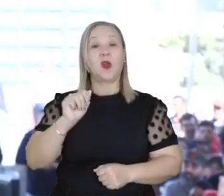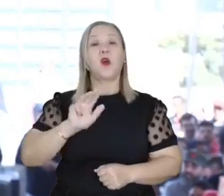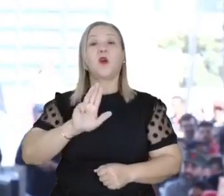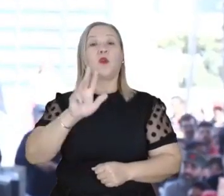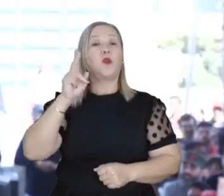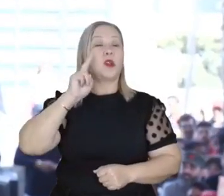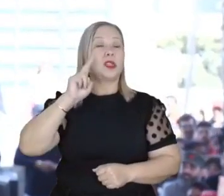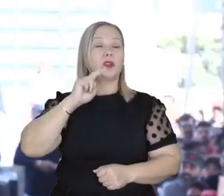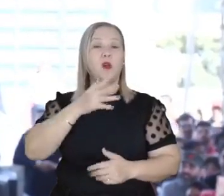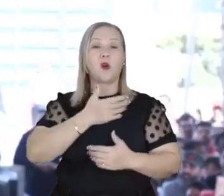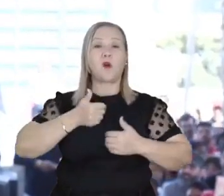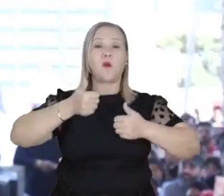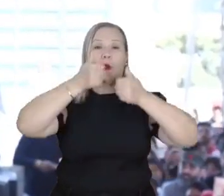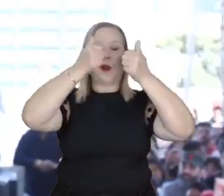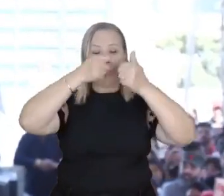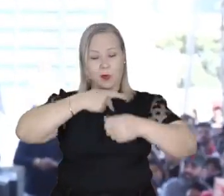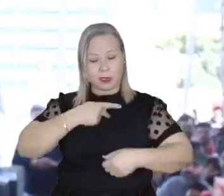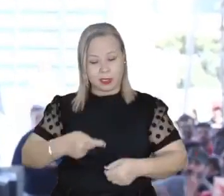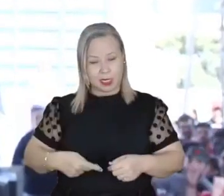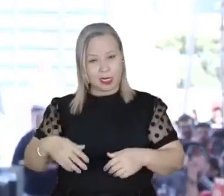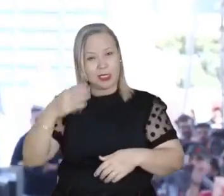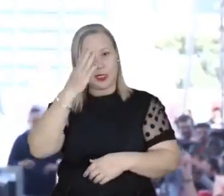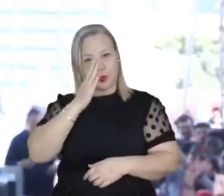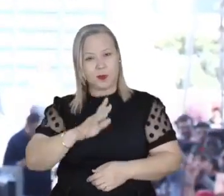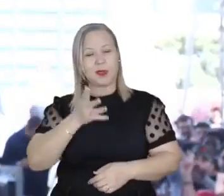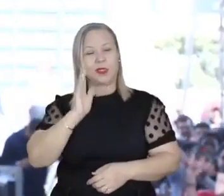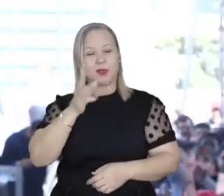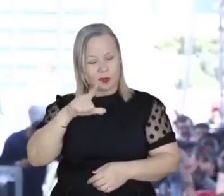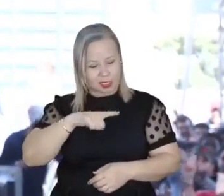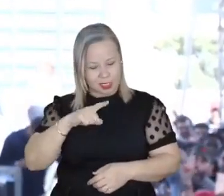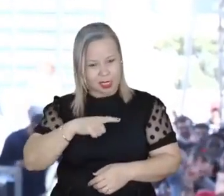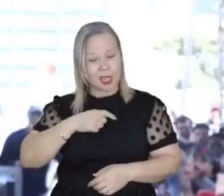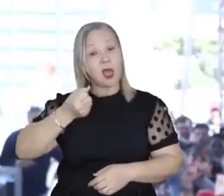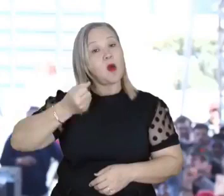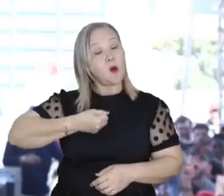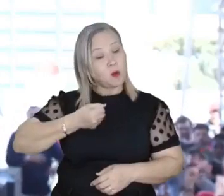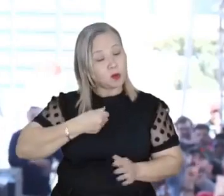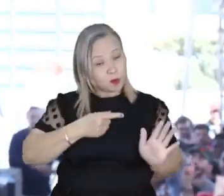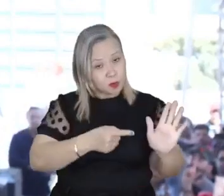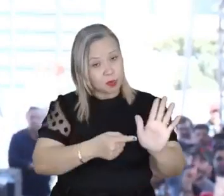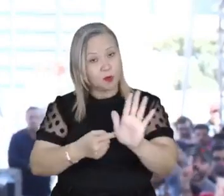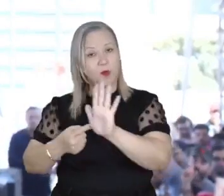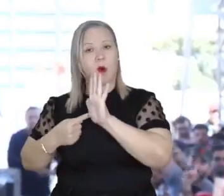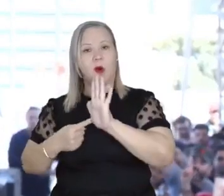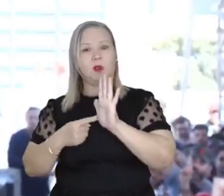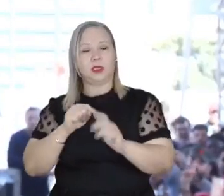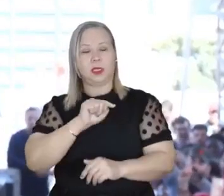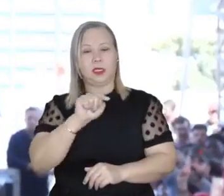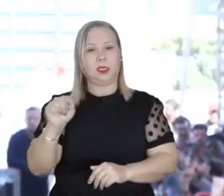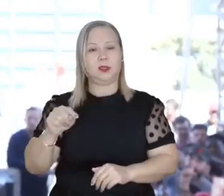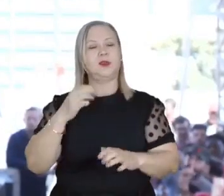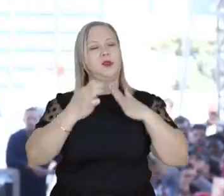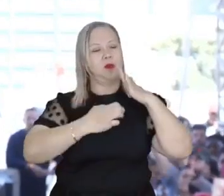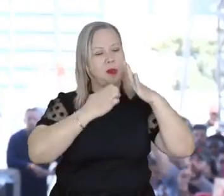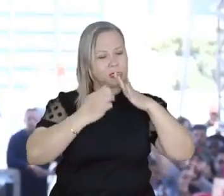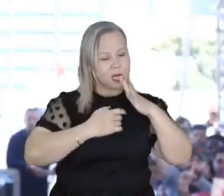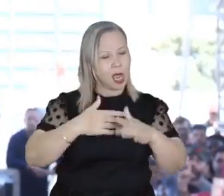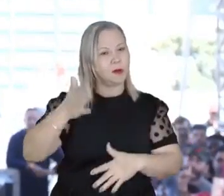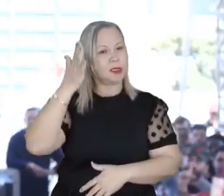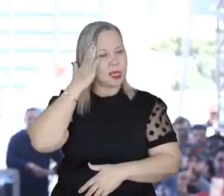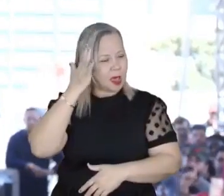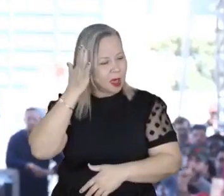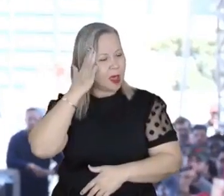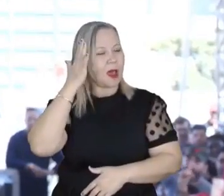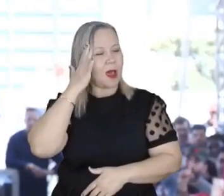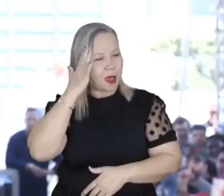que o Brasil já teve. E os números dizem isso. E os empresários sabem disso. E os empresários vão apoiar o